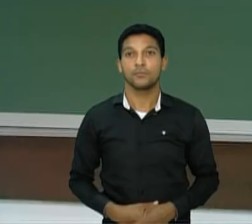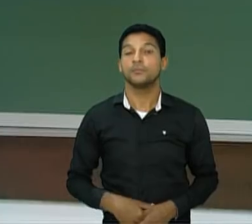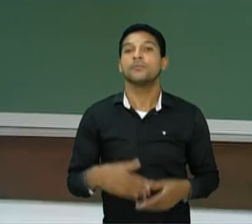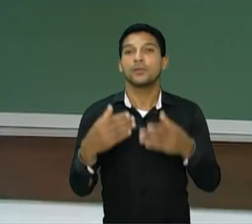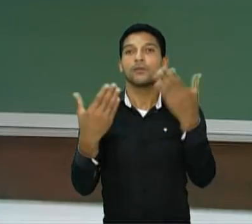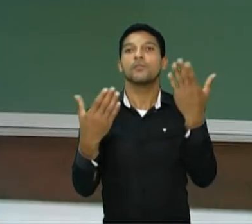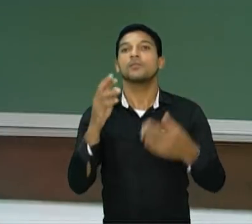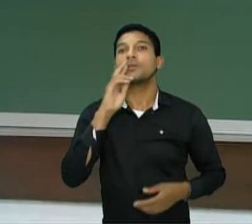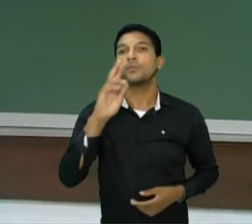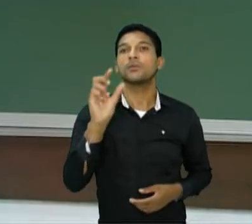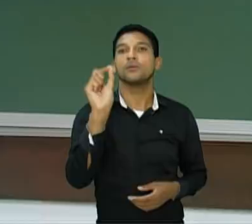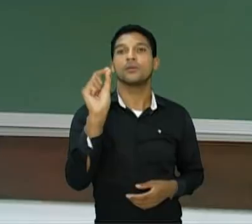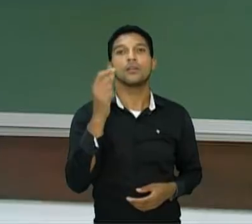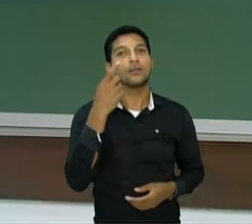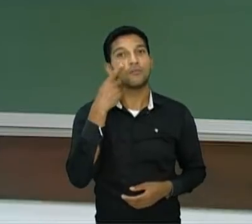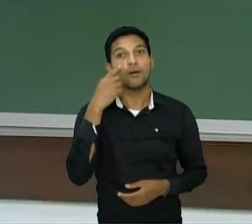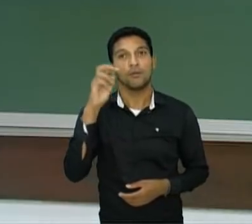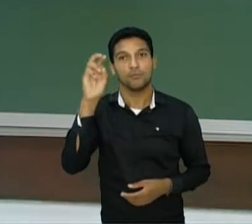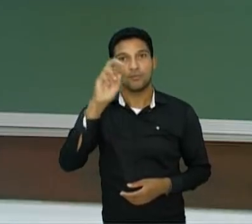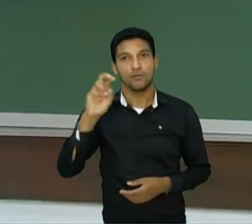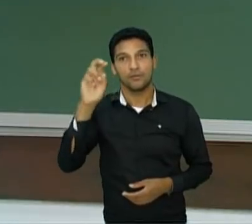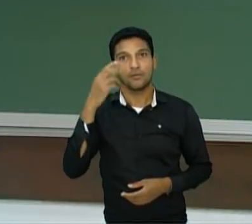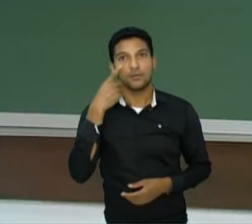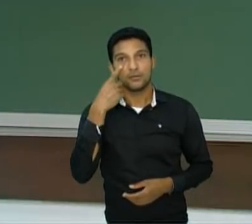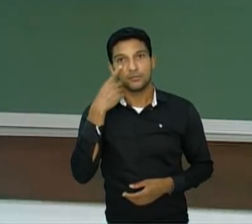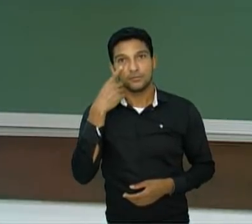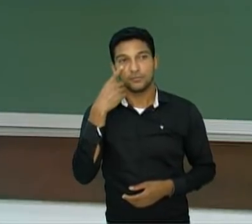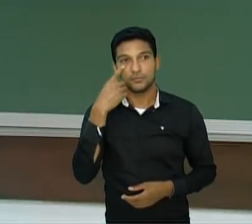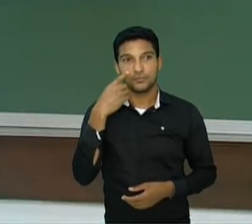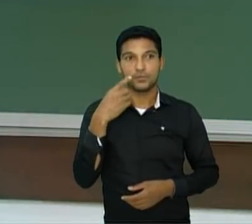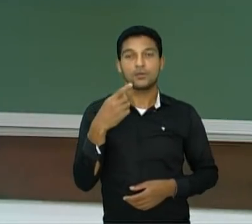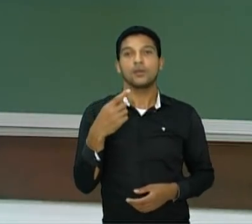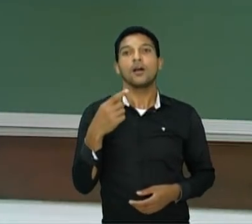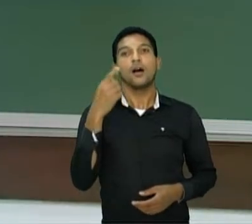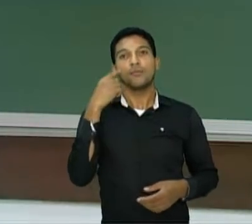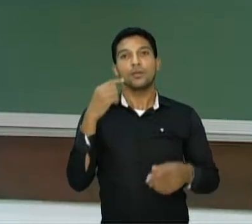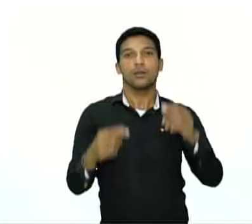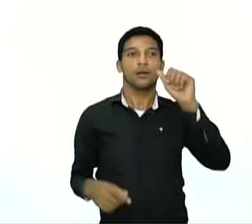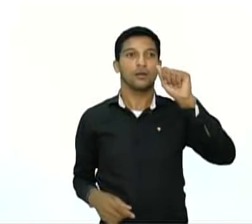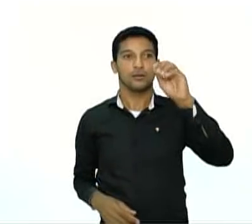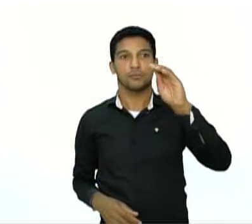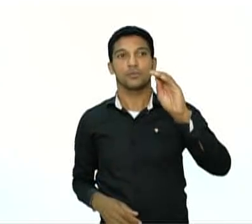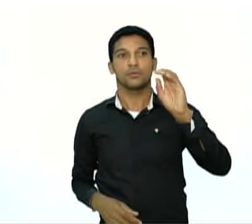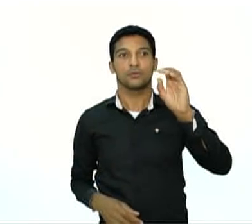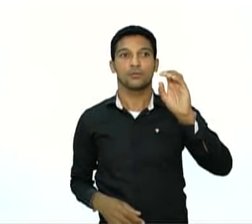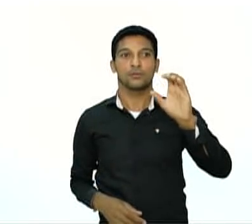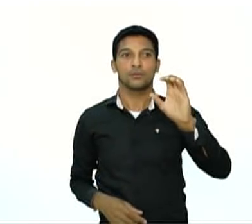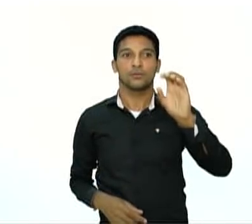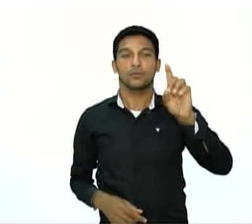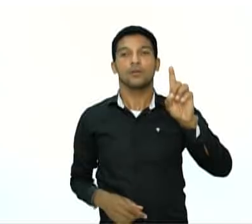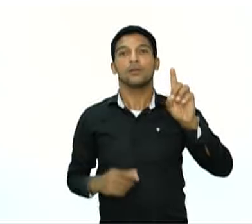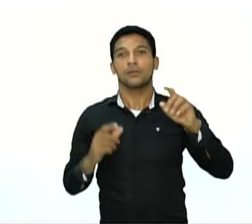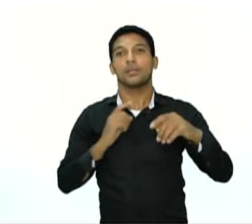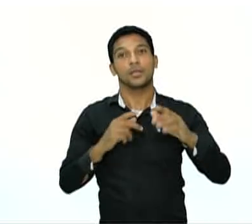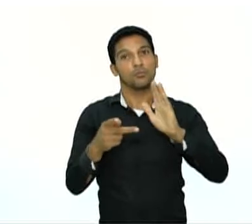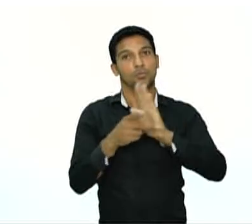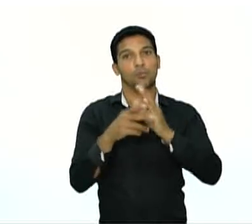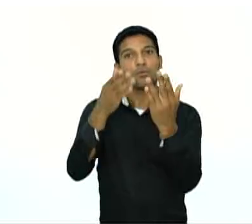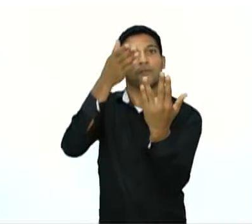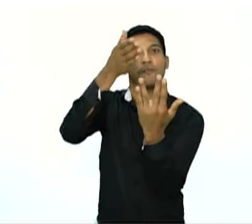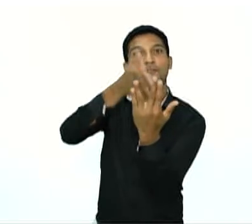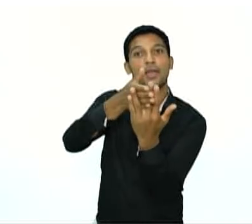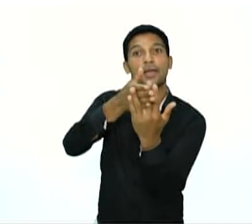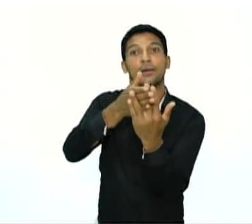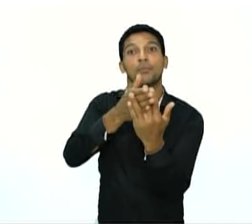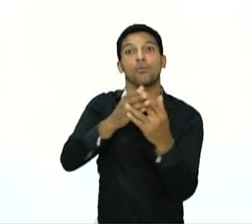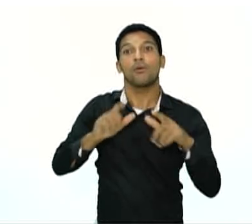E o que você respondeu? Vamos observar aqui. Em todas as alternativas, nós temos grifados aqui verbos de ação. Nós